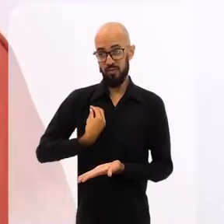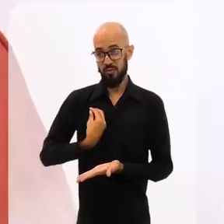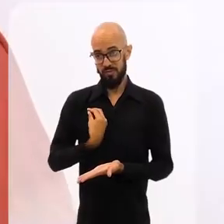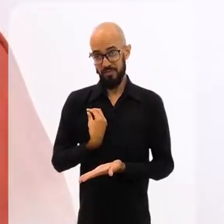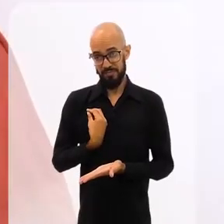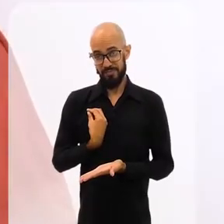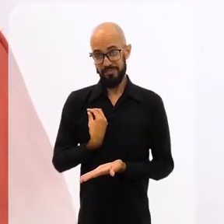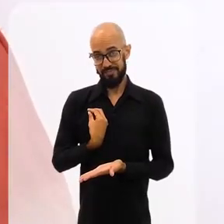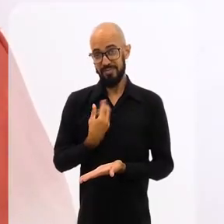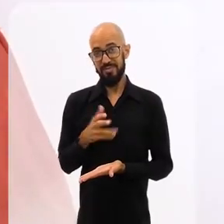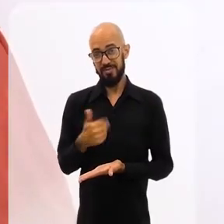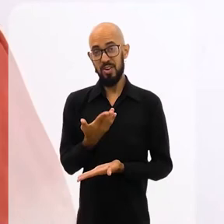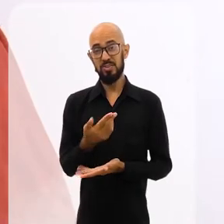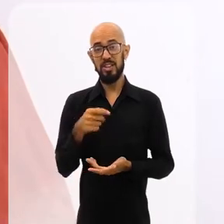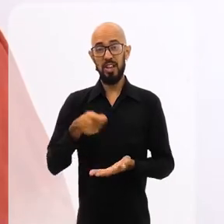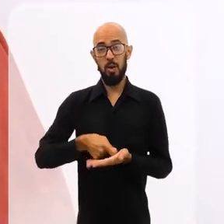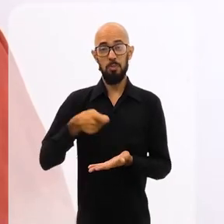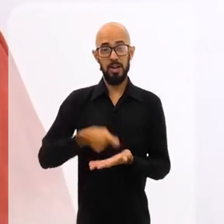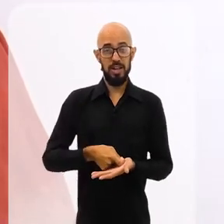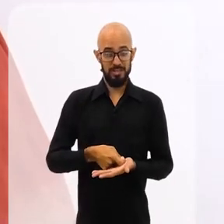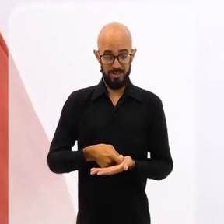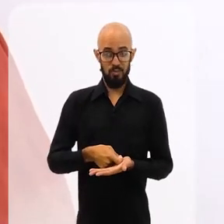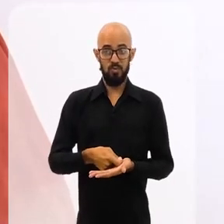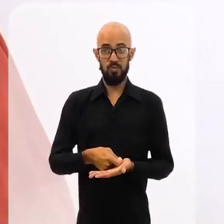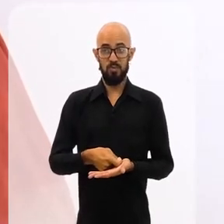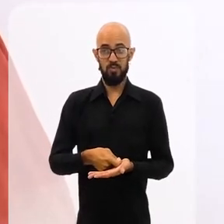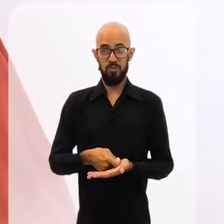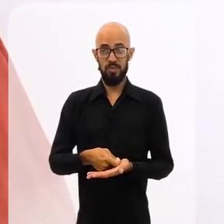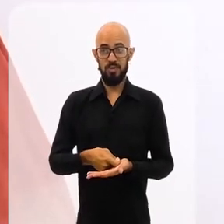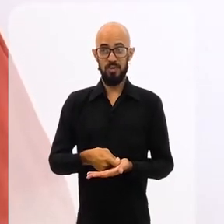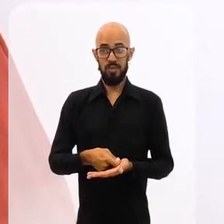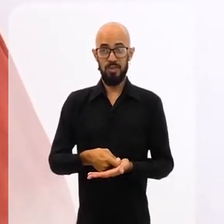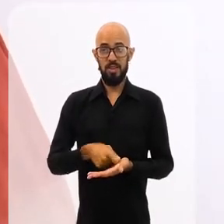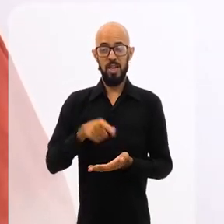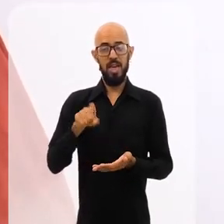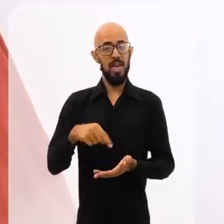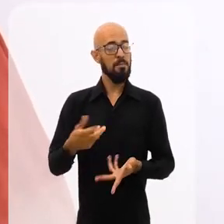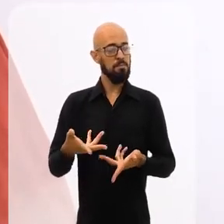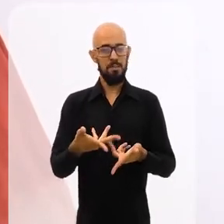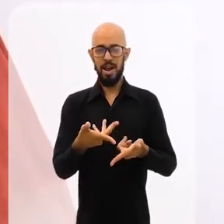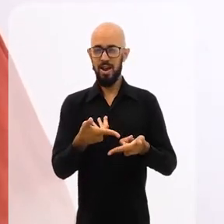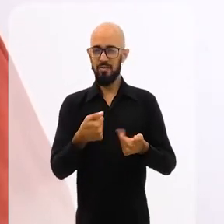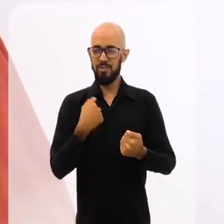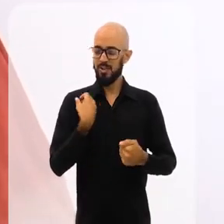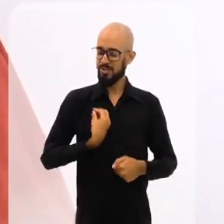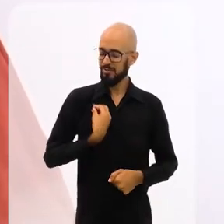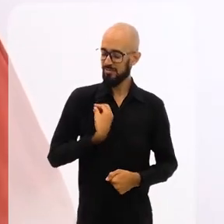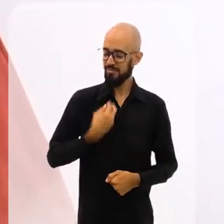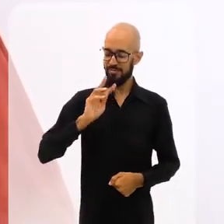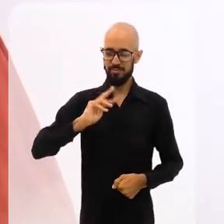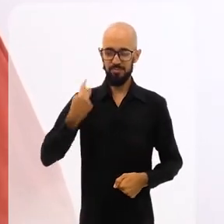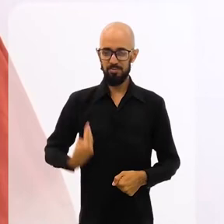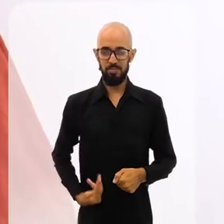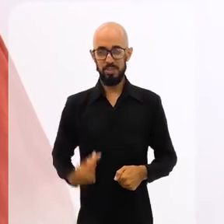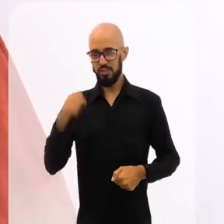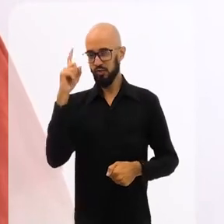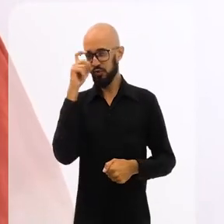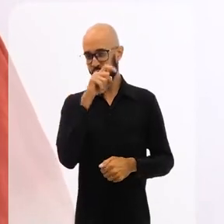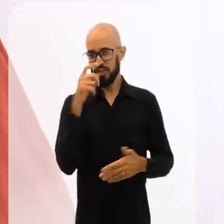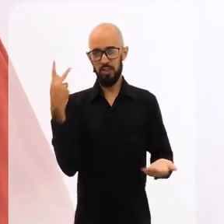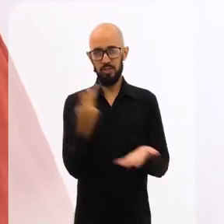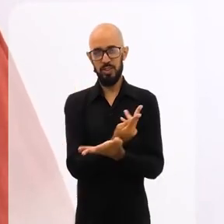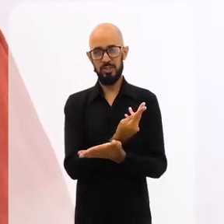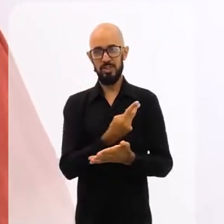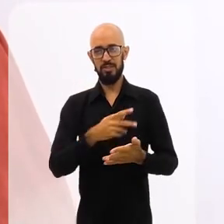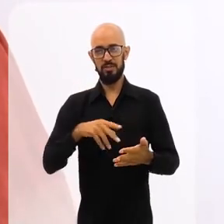Perfeito. Entendeu? Então você tem o dever e a obrigação. Por isso que ele diz assim, preciosa existência humana, difícil de ser